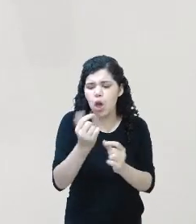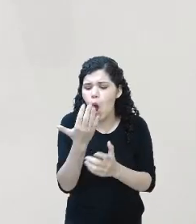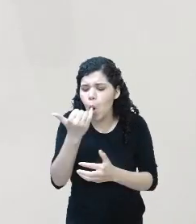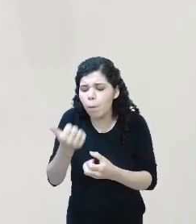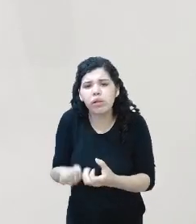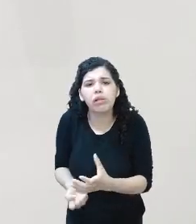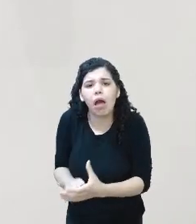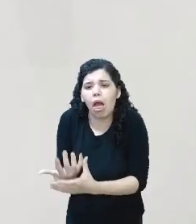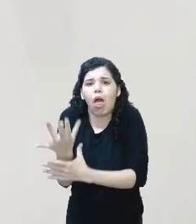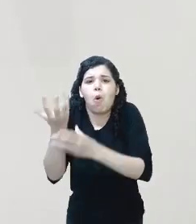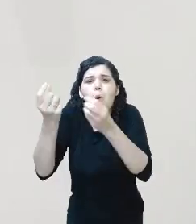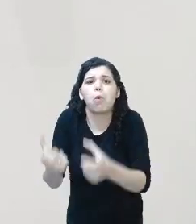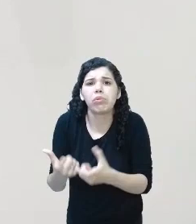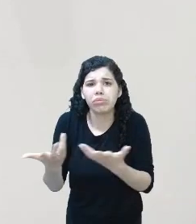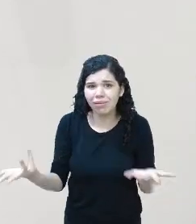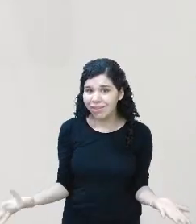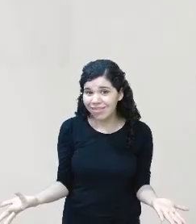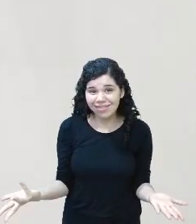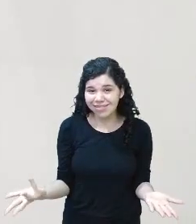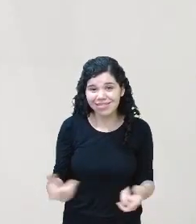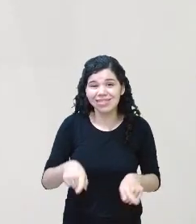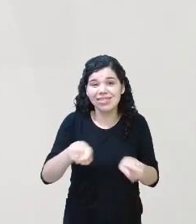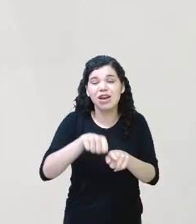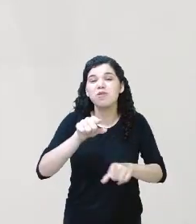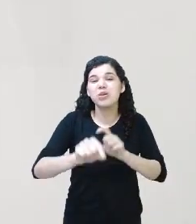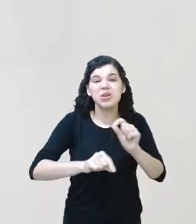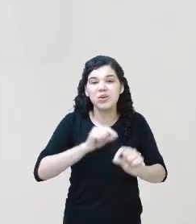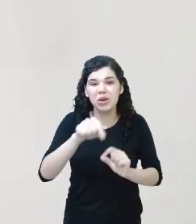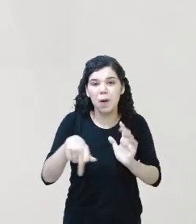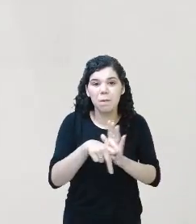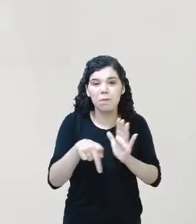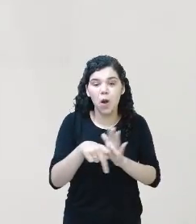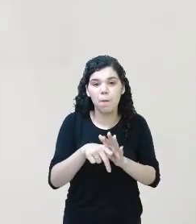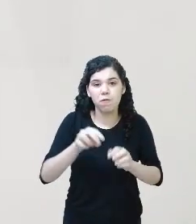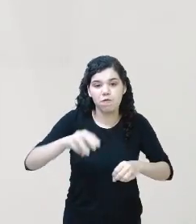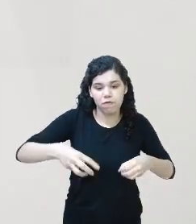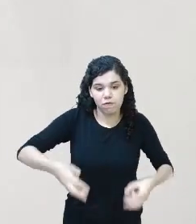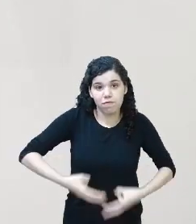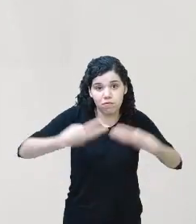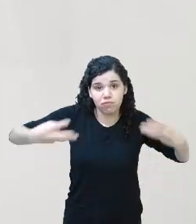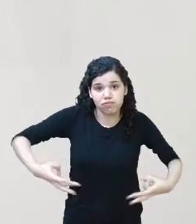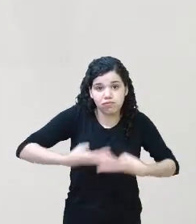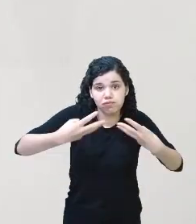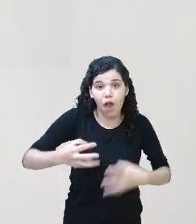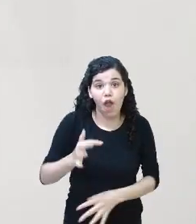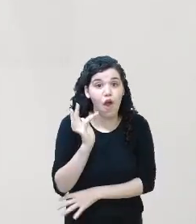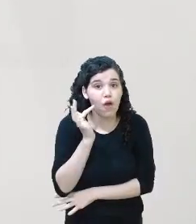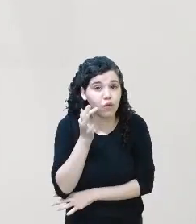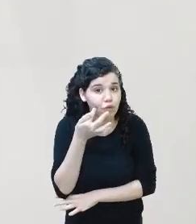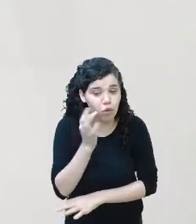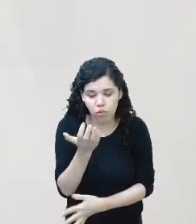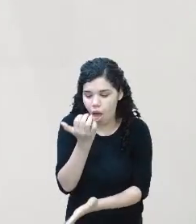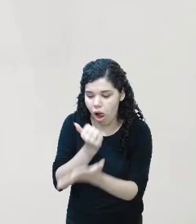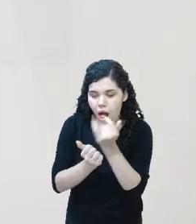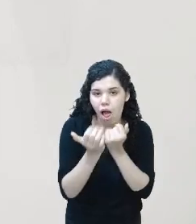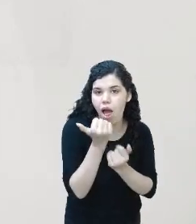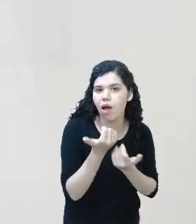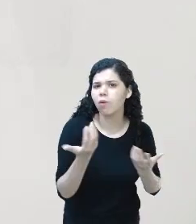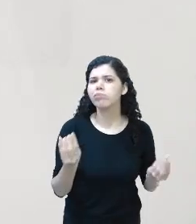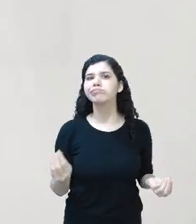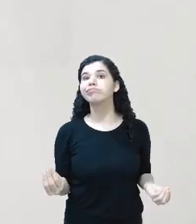alimento? De onde você acha que vem o legume que você come? A fruta que você